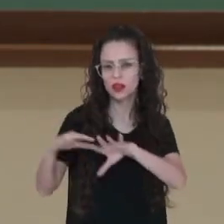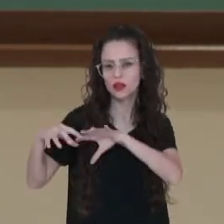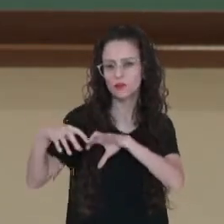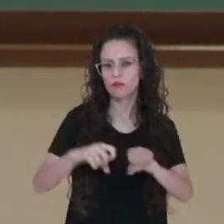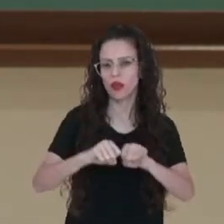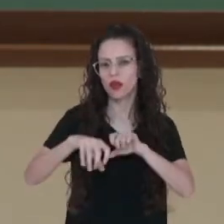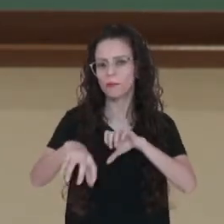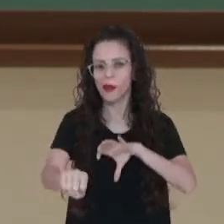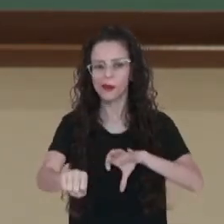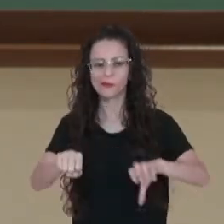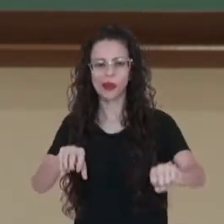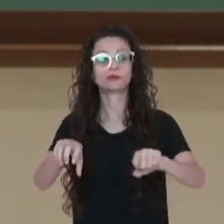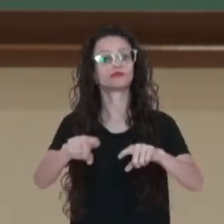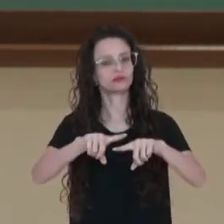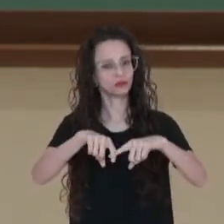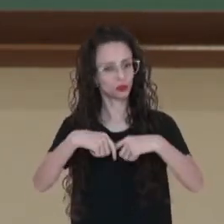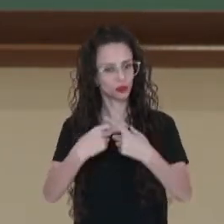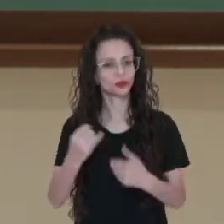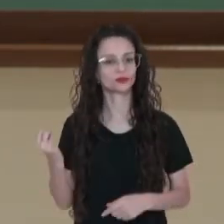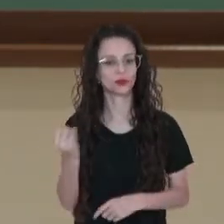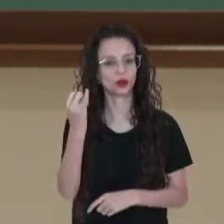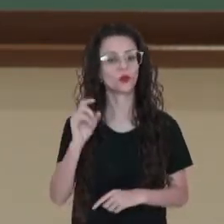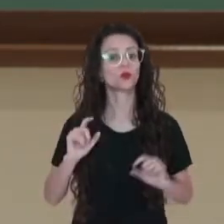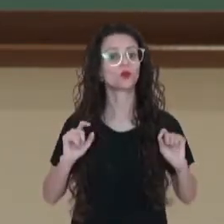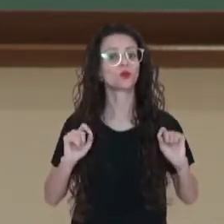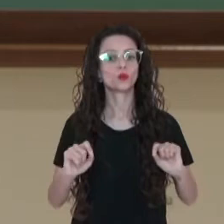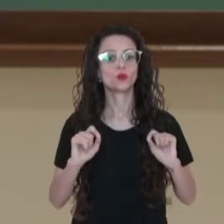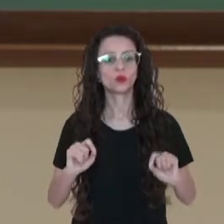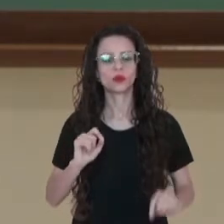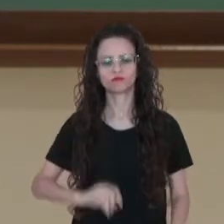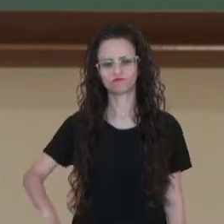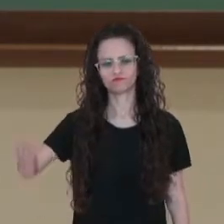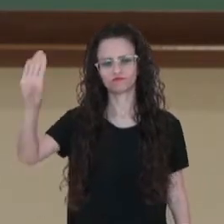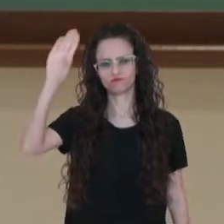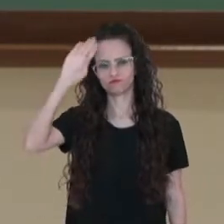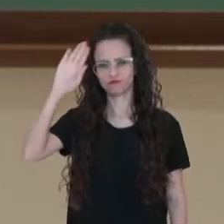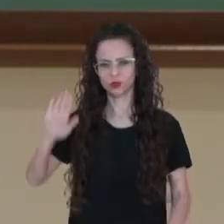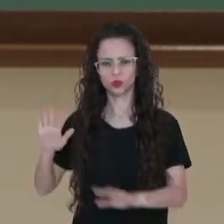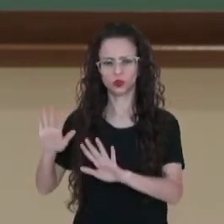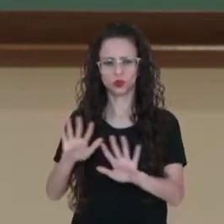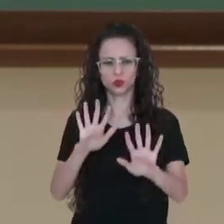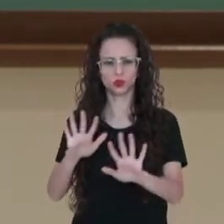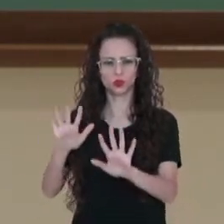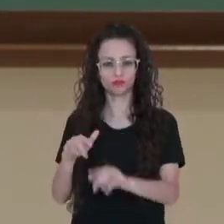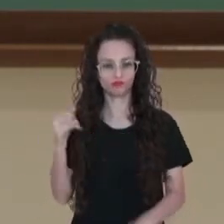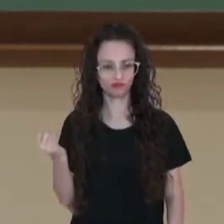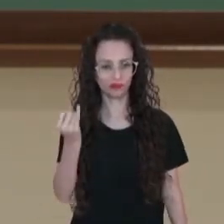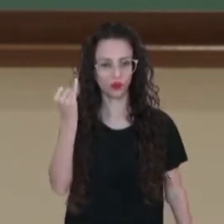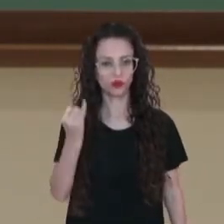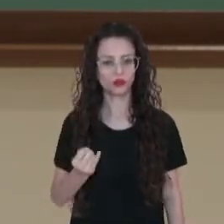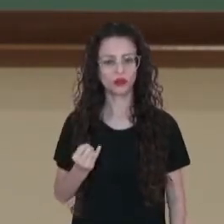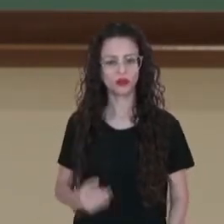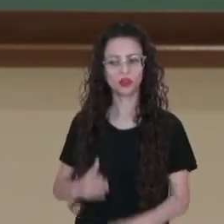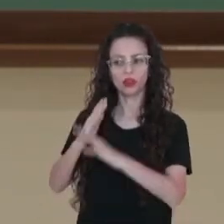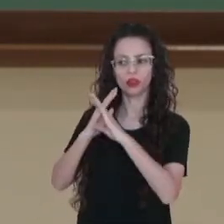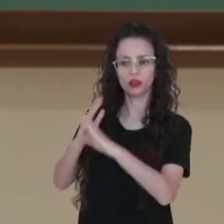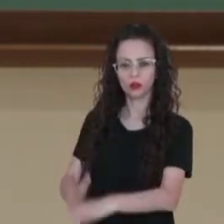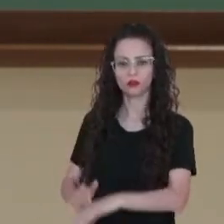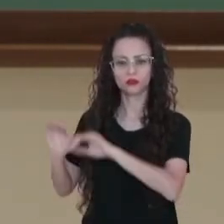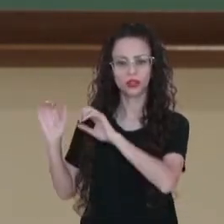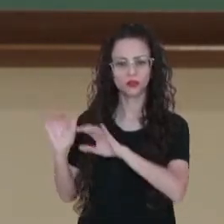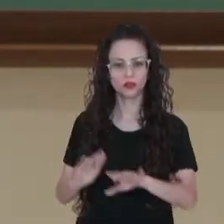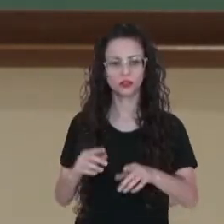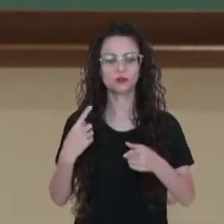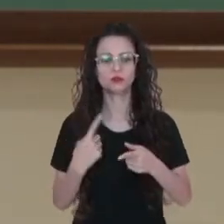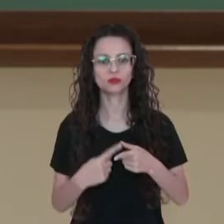ser importante a atividade dos soldados, a ação dos soldados impedindo essas invasões. Uma vez que